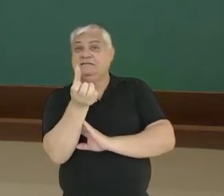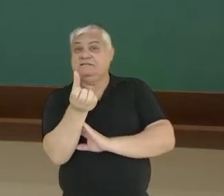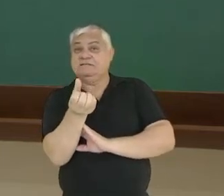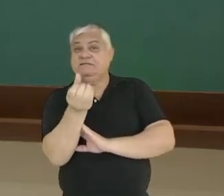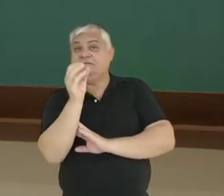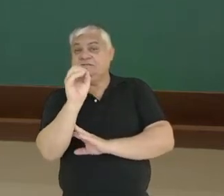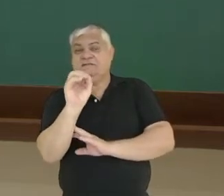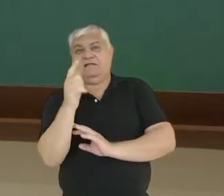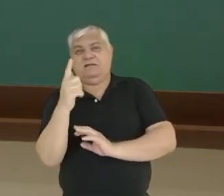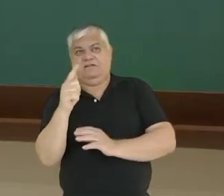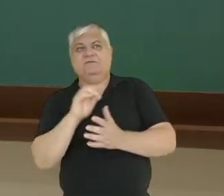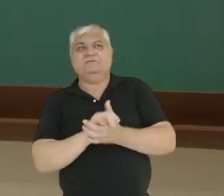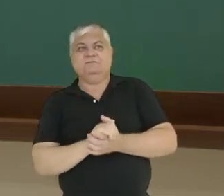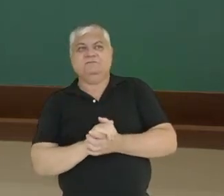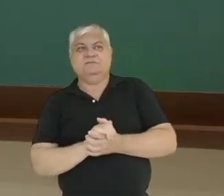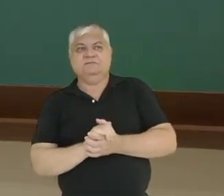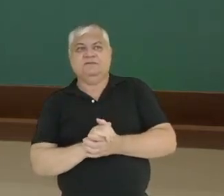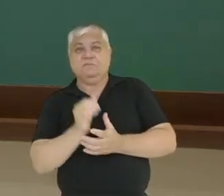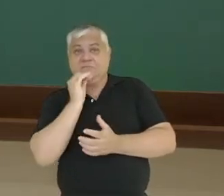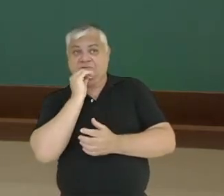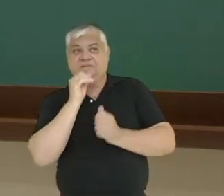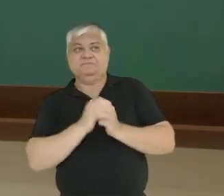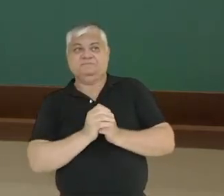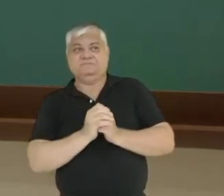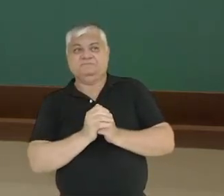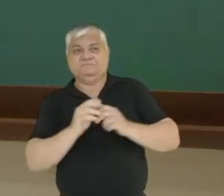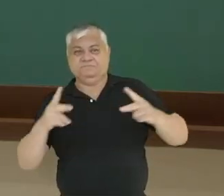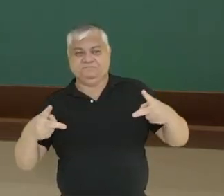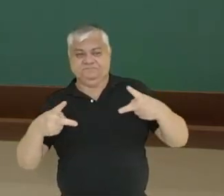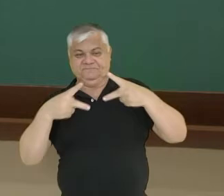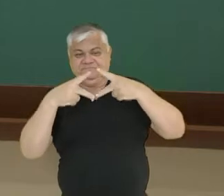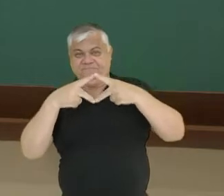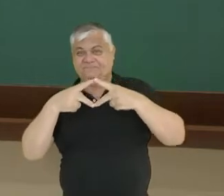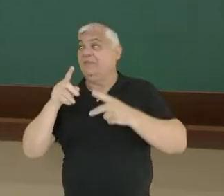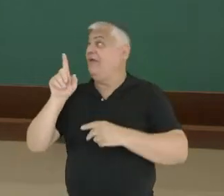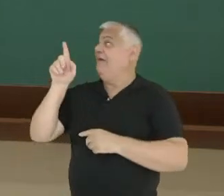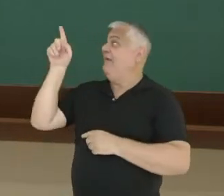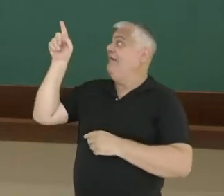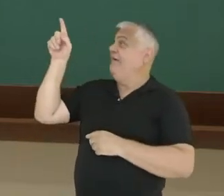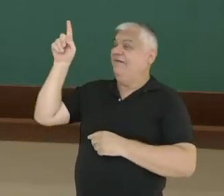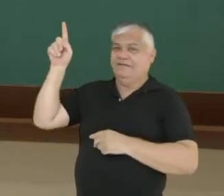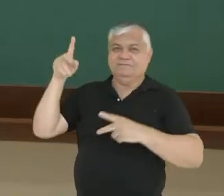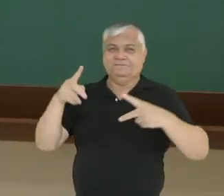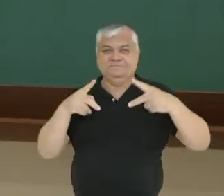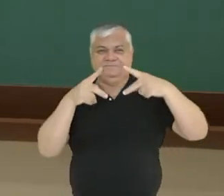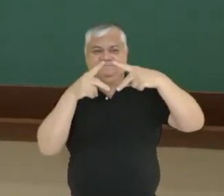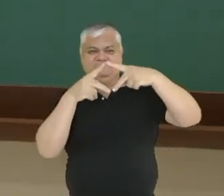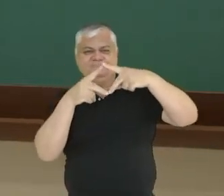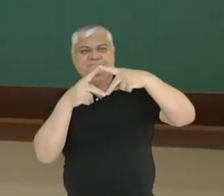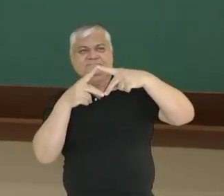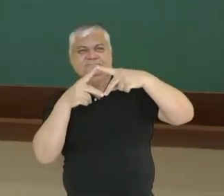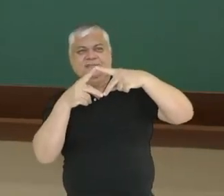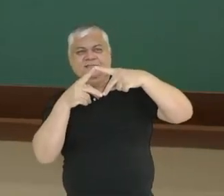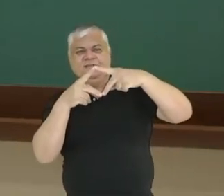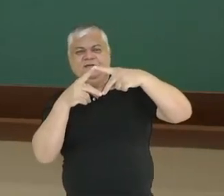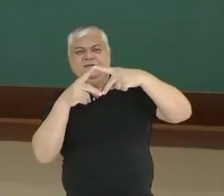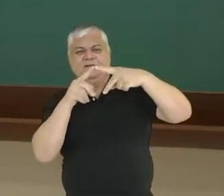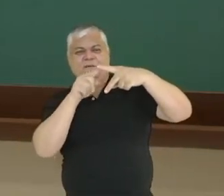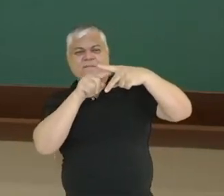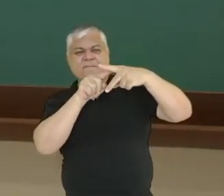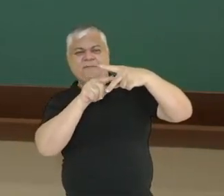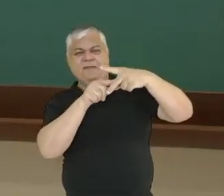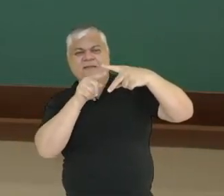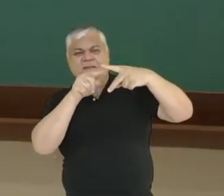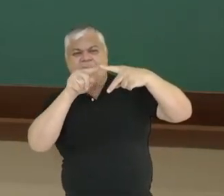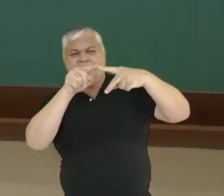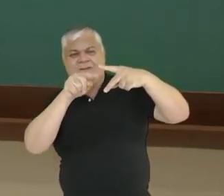360 graus. Então veja, nesse exemplo aqui, as partes em verde representam